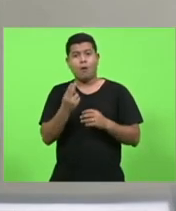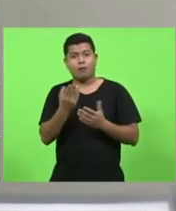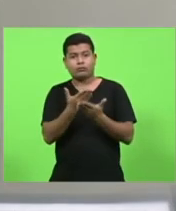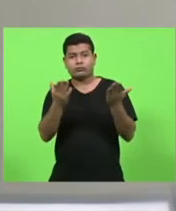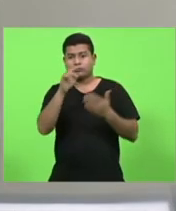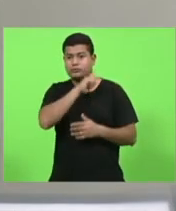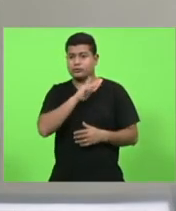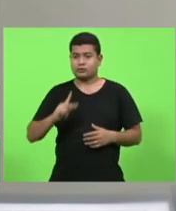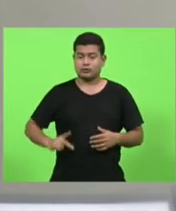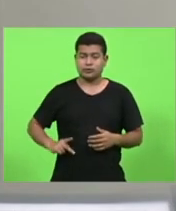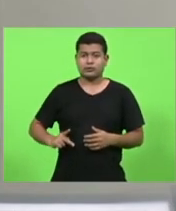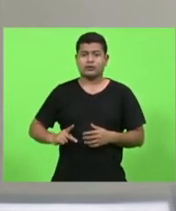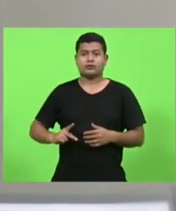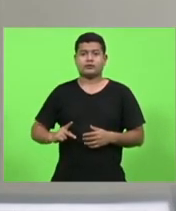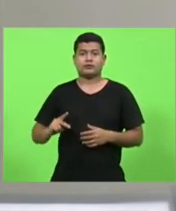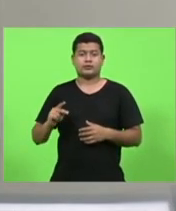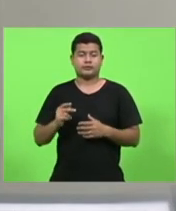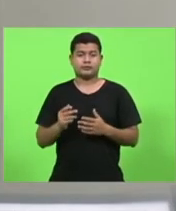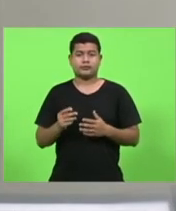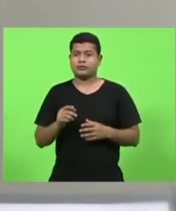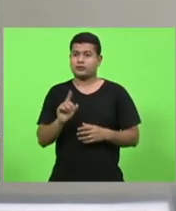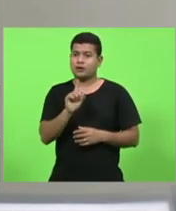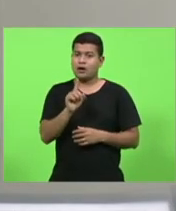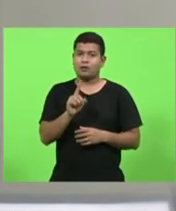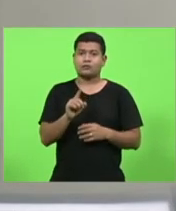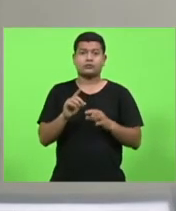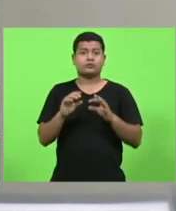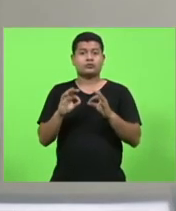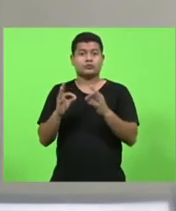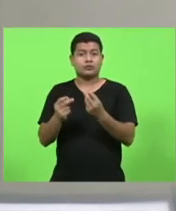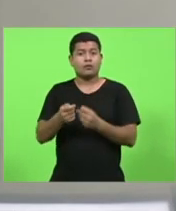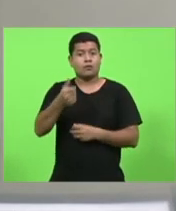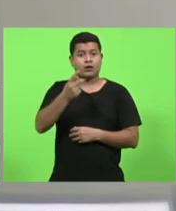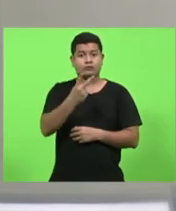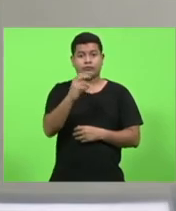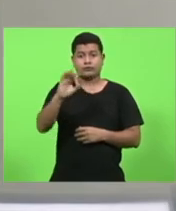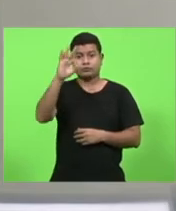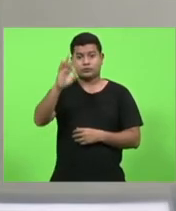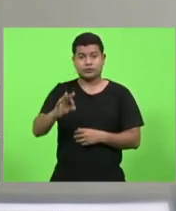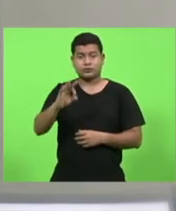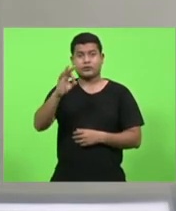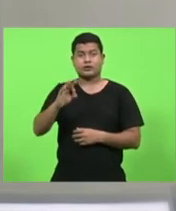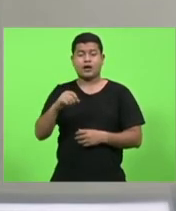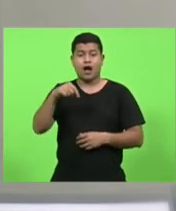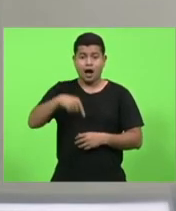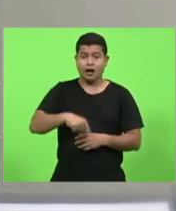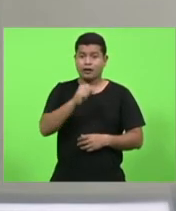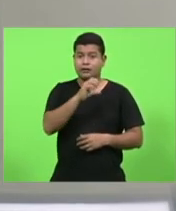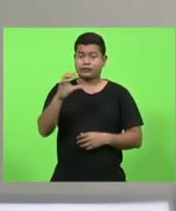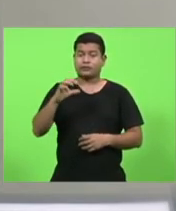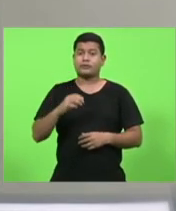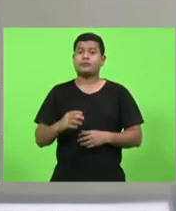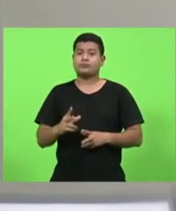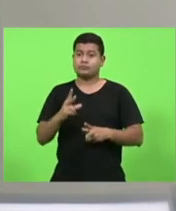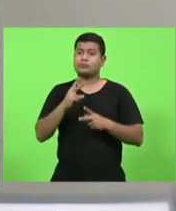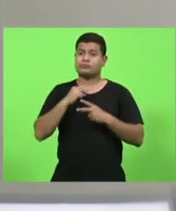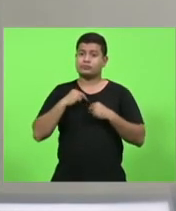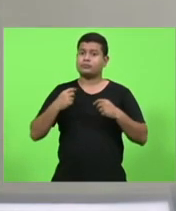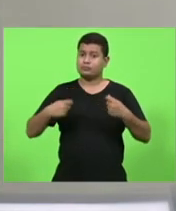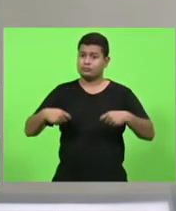todo quase 20% das pessoas aqui em Santa Catarina que merecem uma